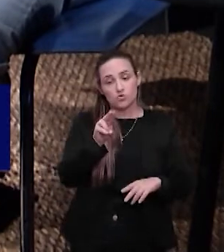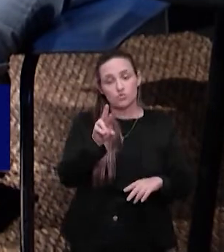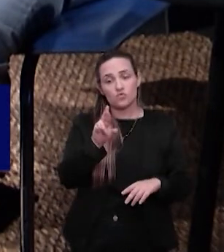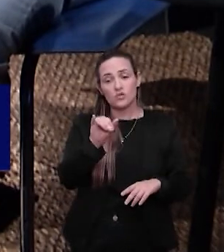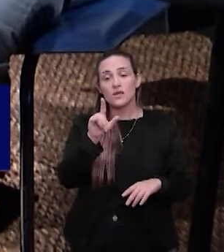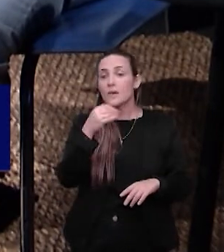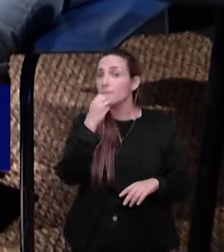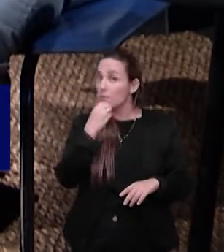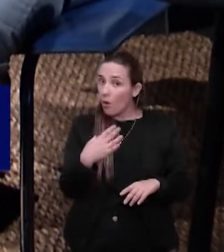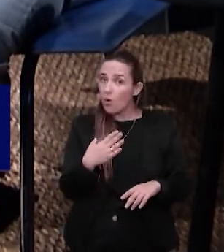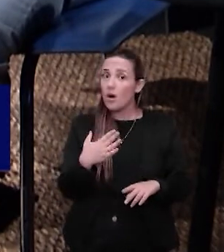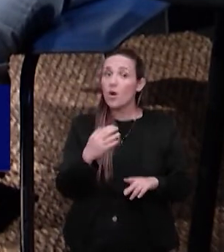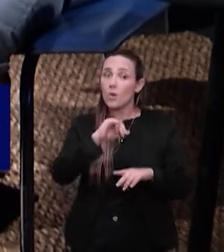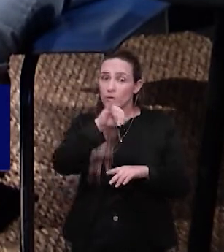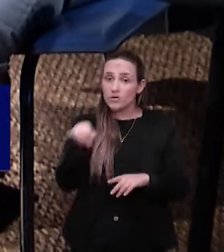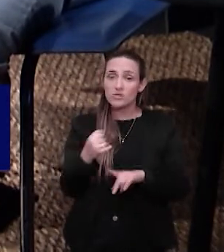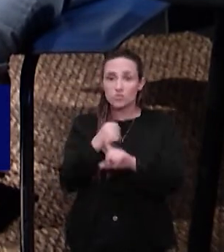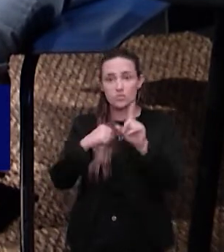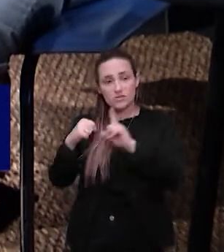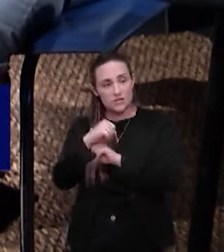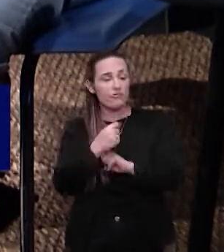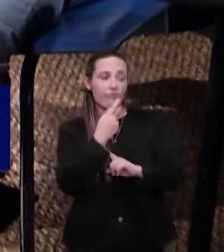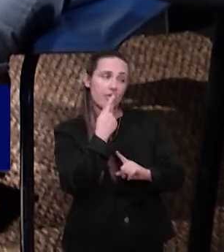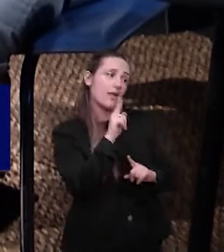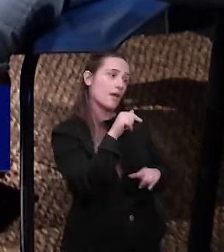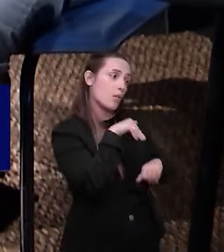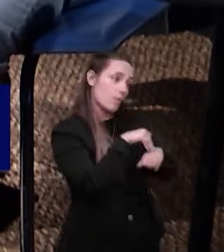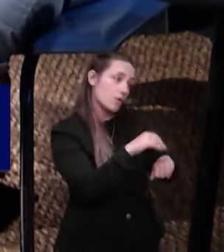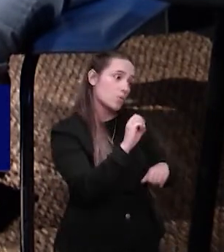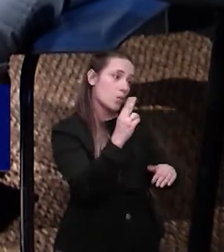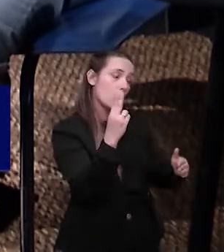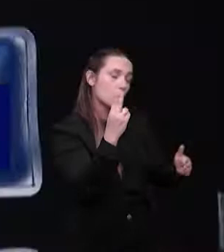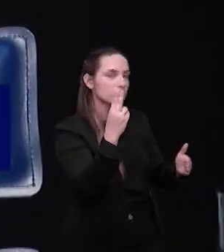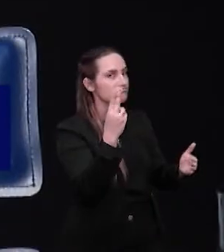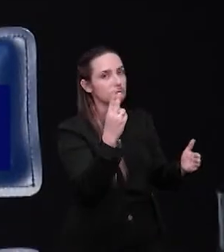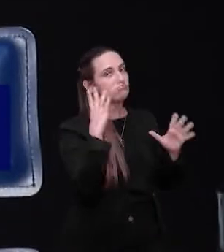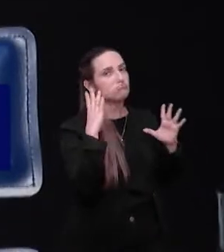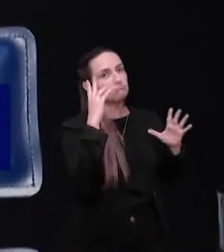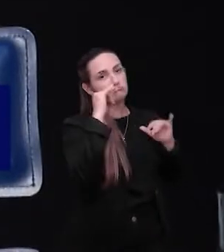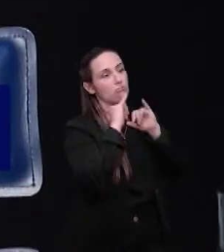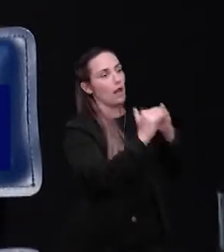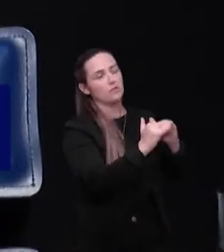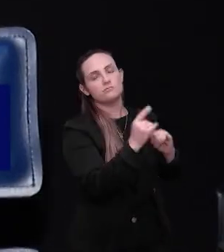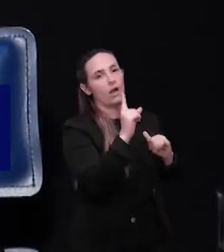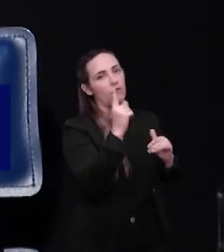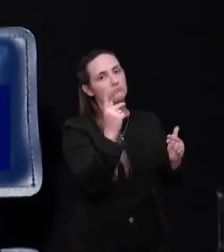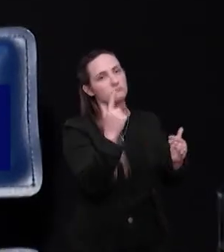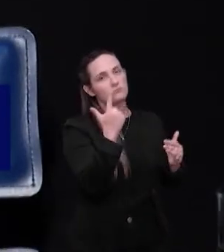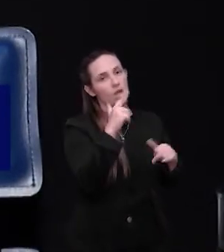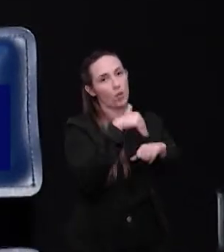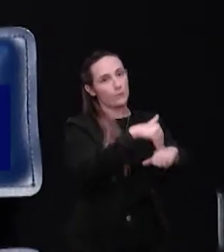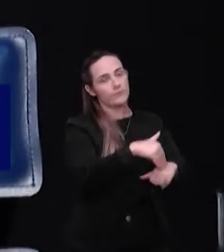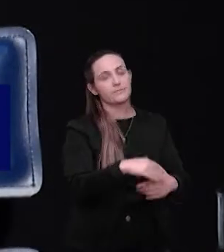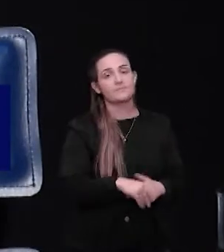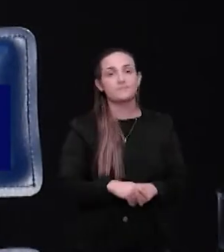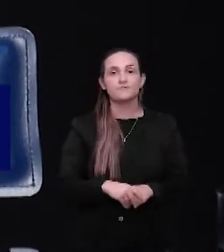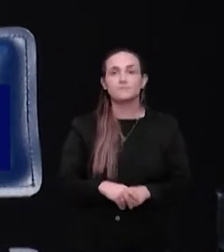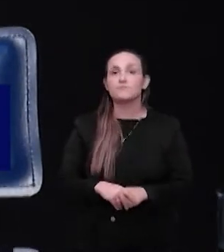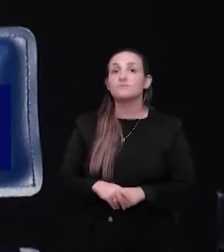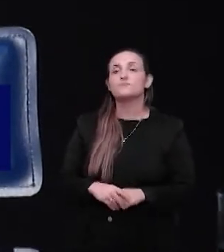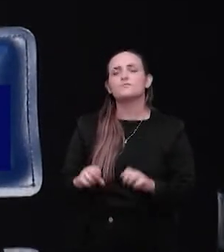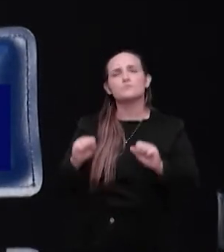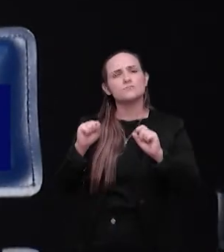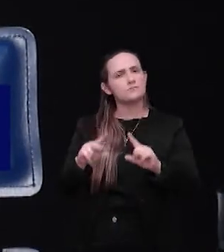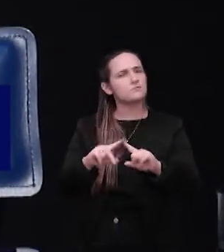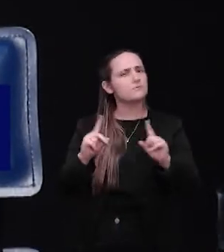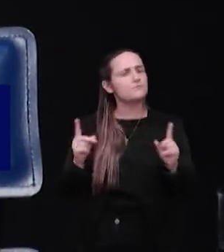oportunidade da sociedade julgar homens num crime que é de extrema relevância, crimes contra a vida. Doutor Alexandre, a gente sabe que o Ministério Público tem várias funções, a gente está falando